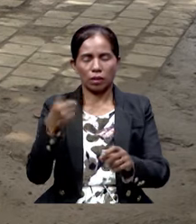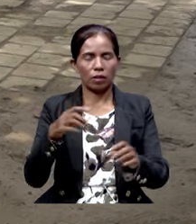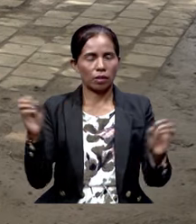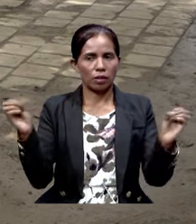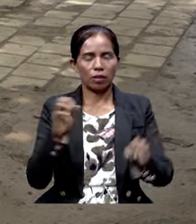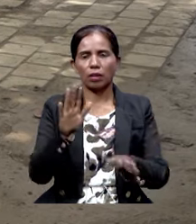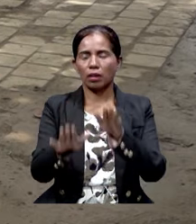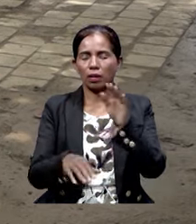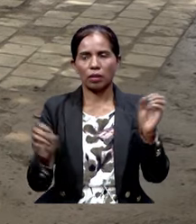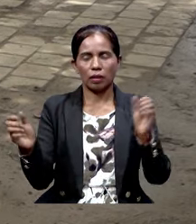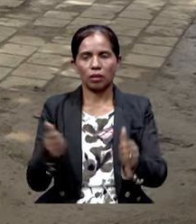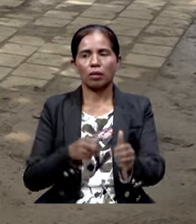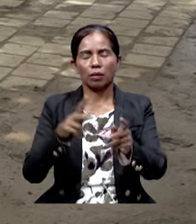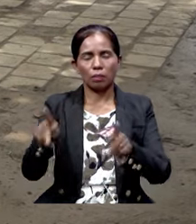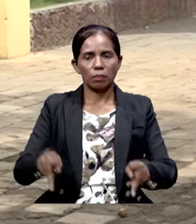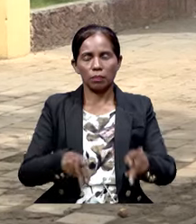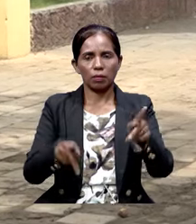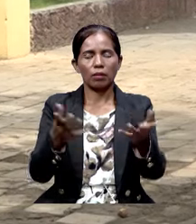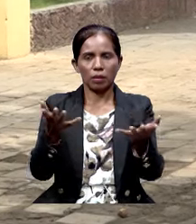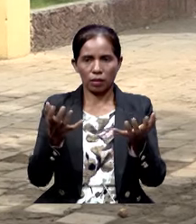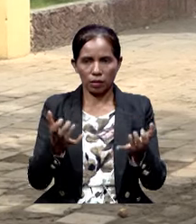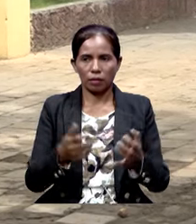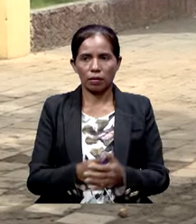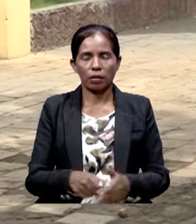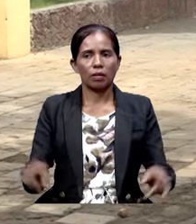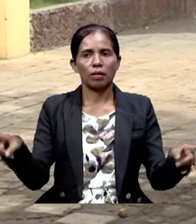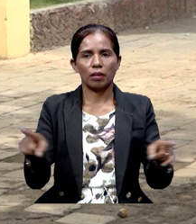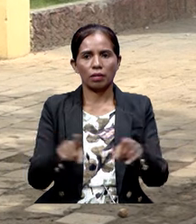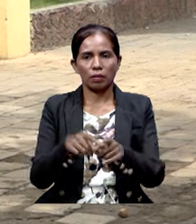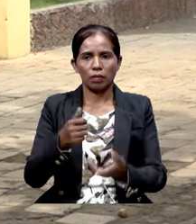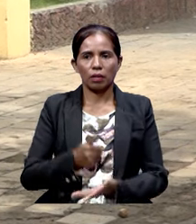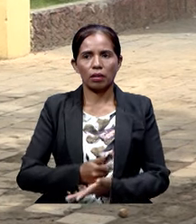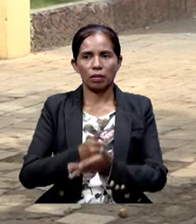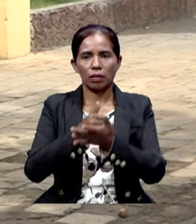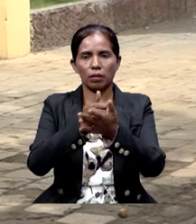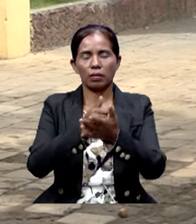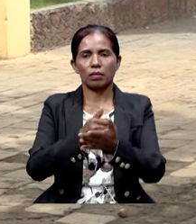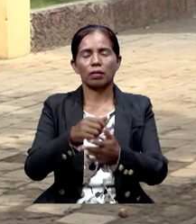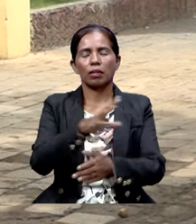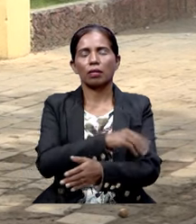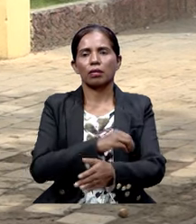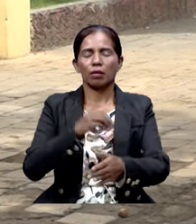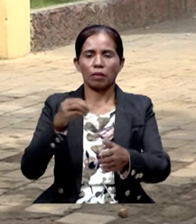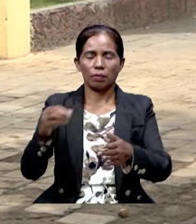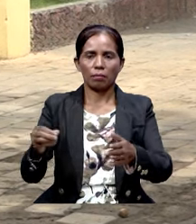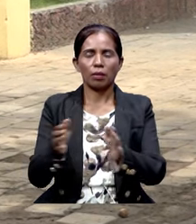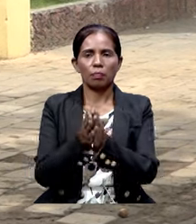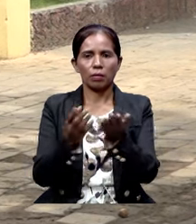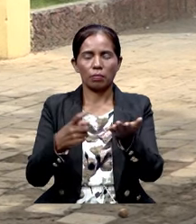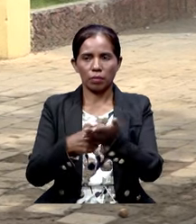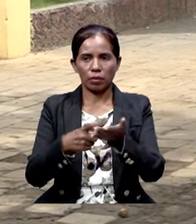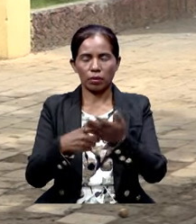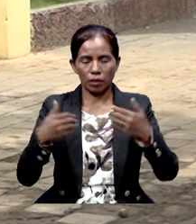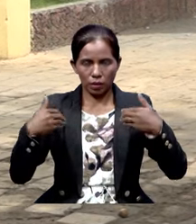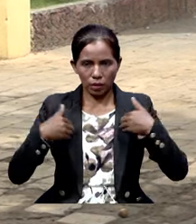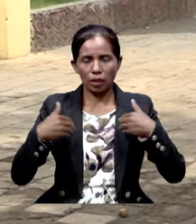lau latuir publiko nyahakara. Hanesang atendimento ba pasaporte niya. Nebe ia hela